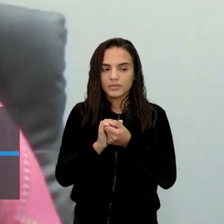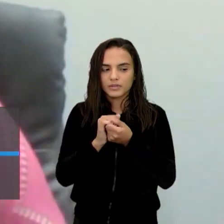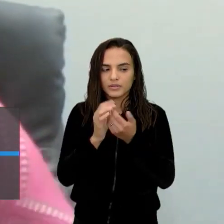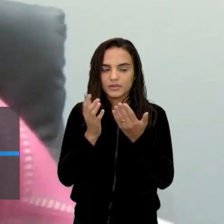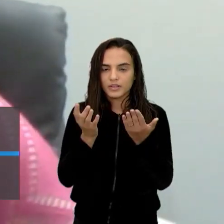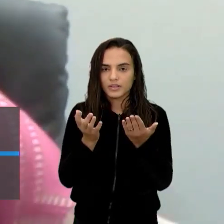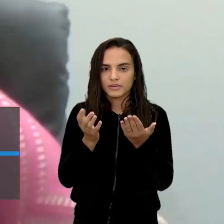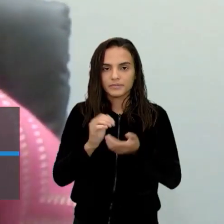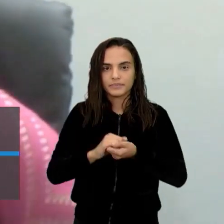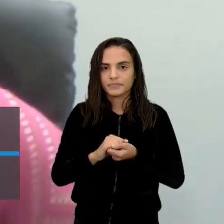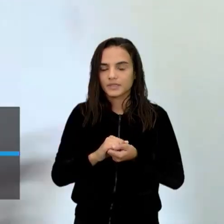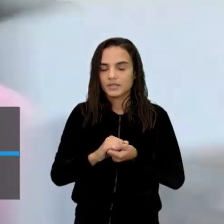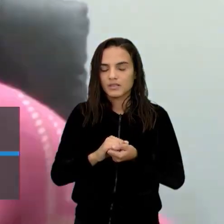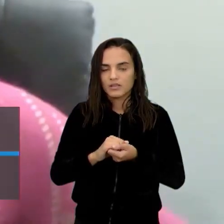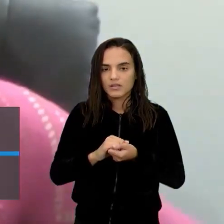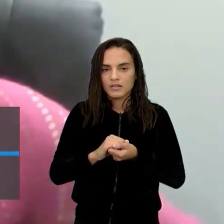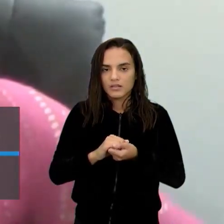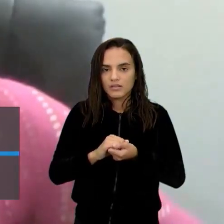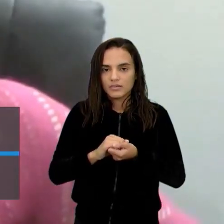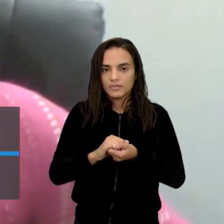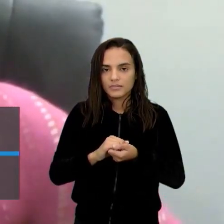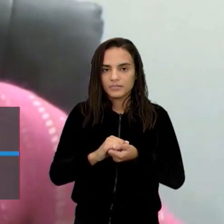ele deu, tá bom?